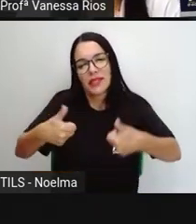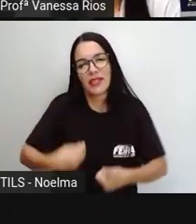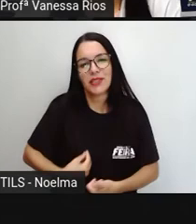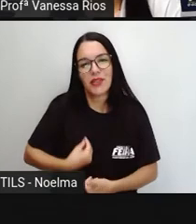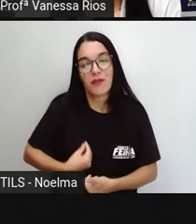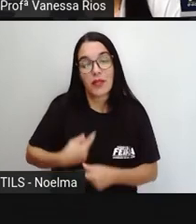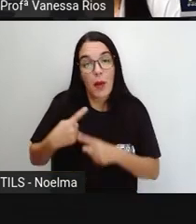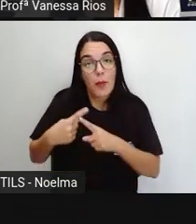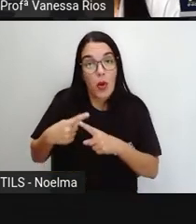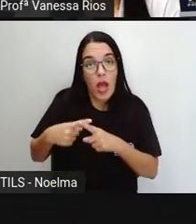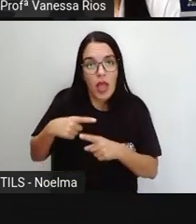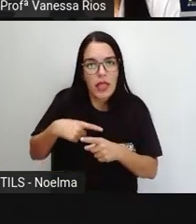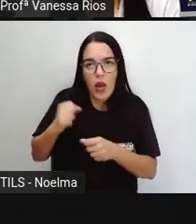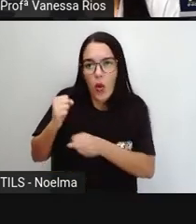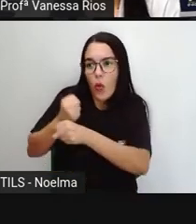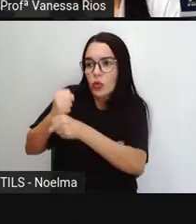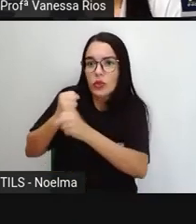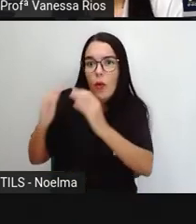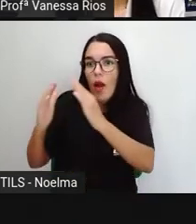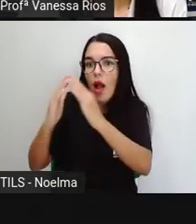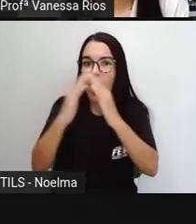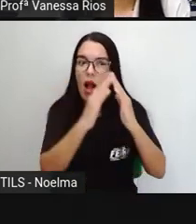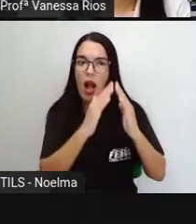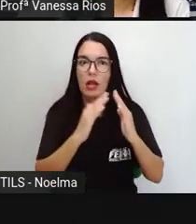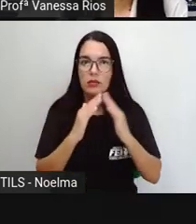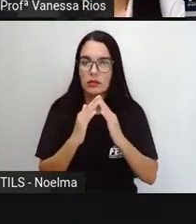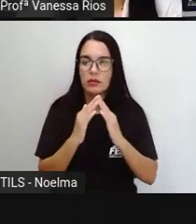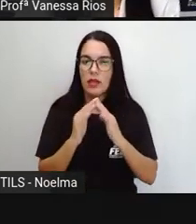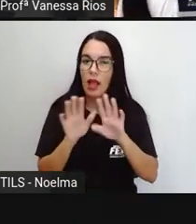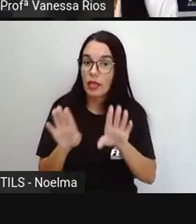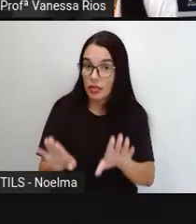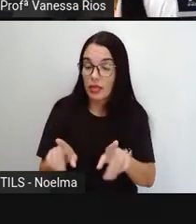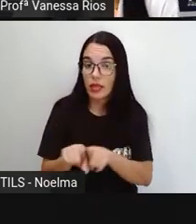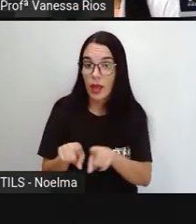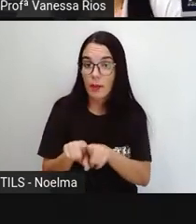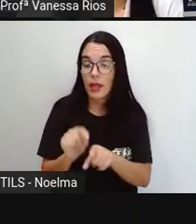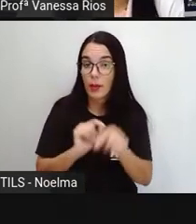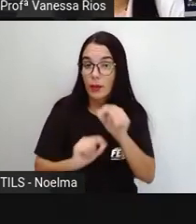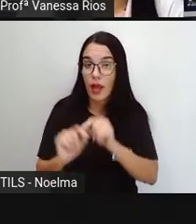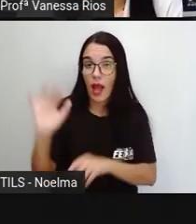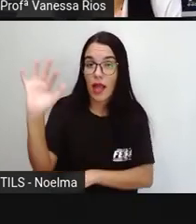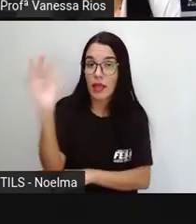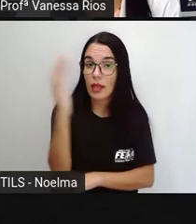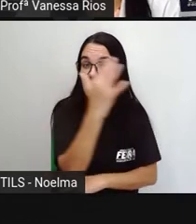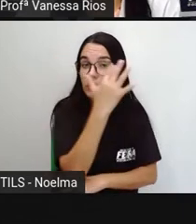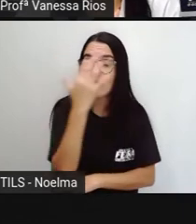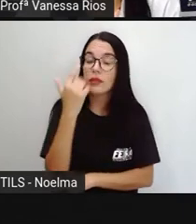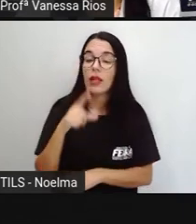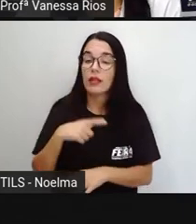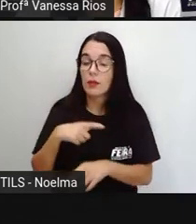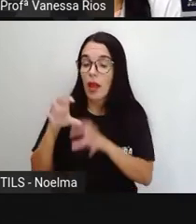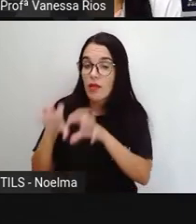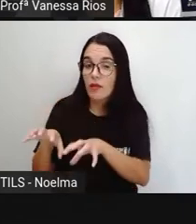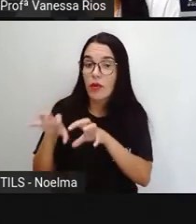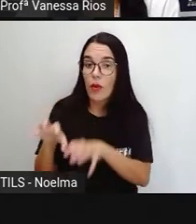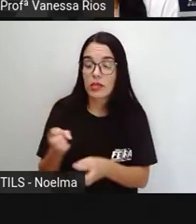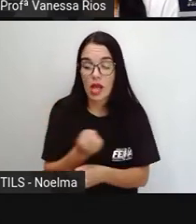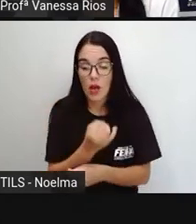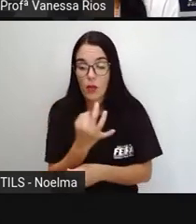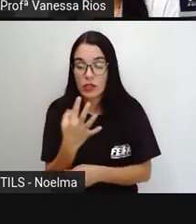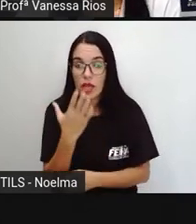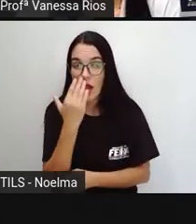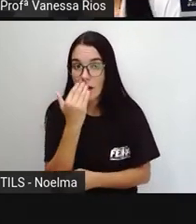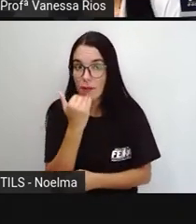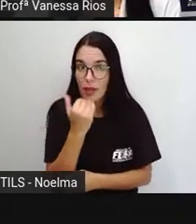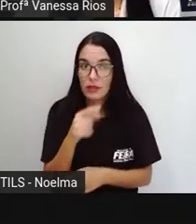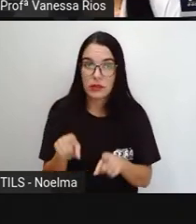vida, percebendo aí também que a natureza interferia, né, na quantidade de alimentos que eles tinham no dia a dia.